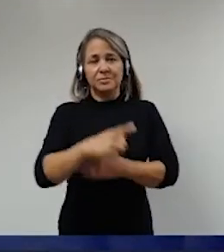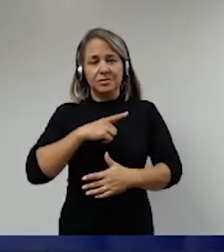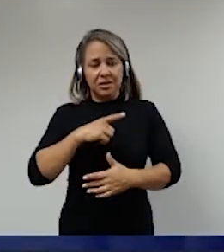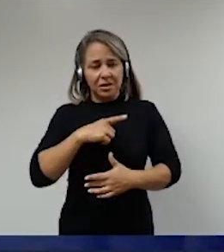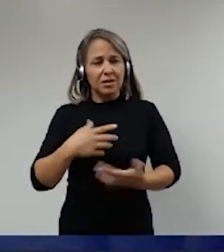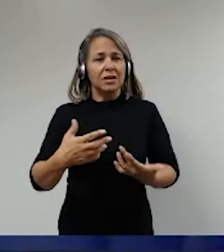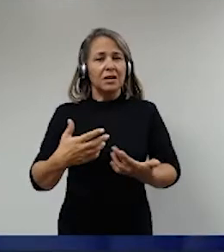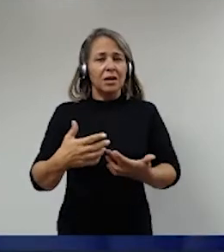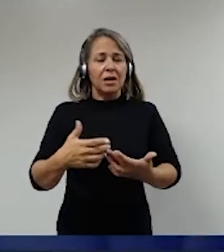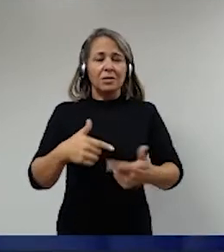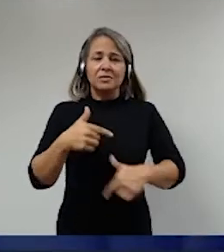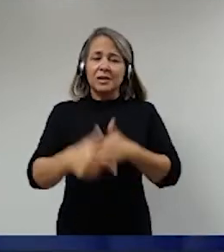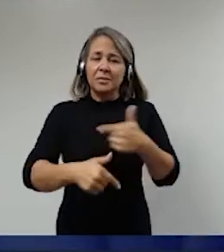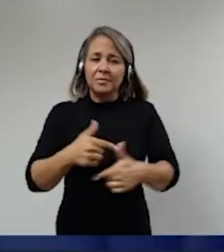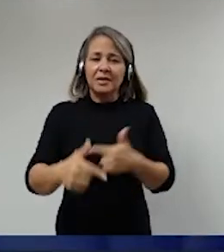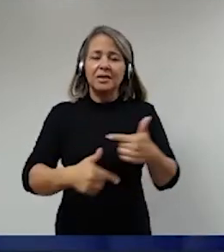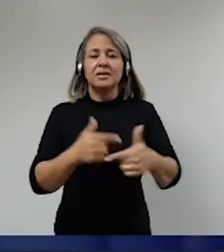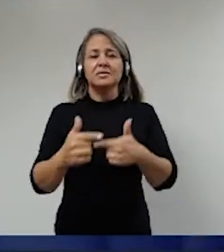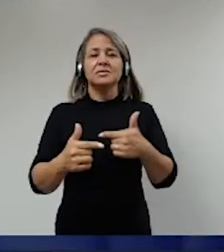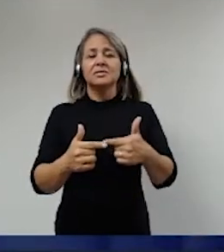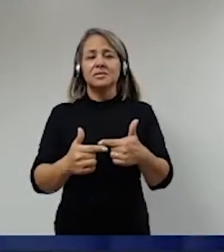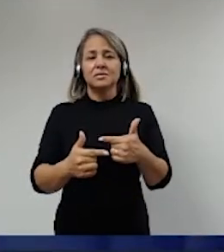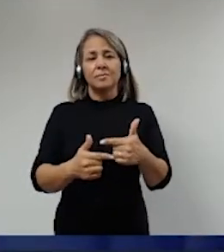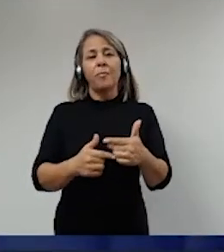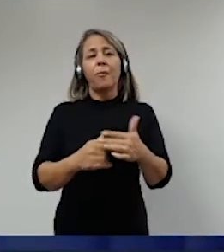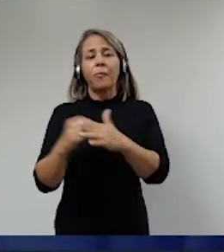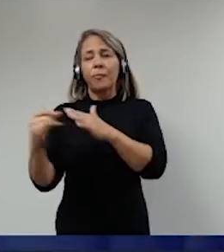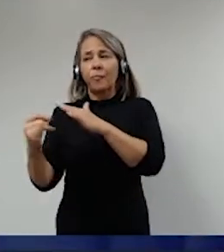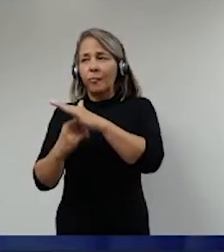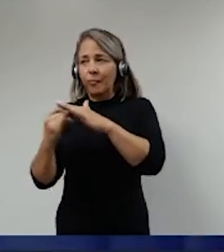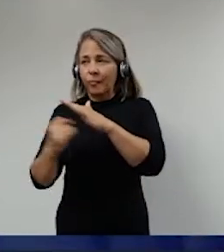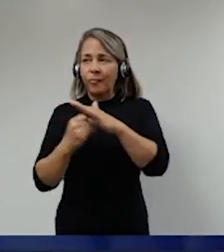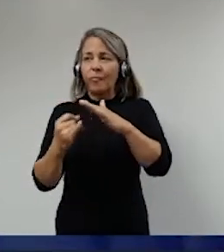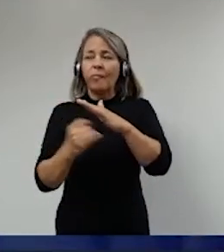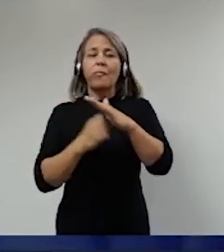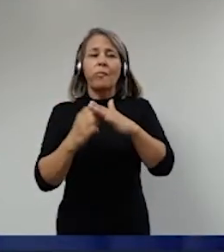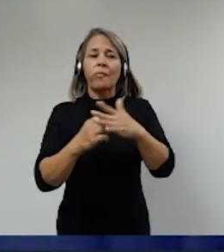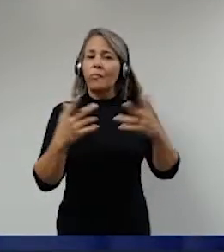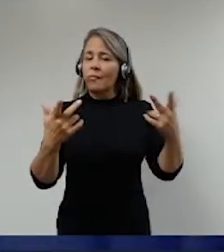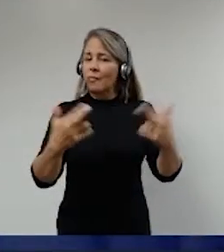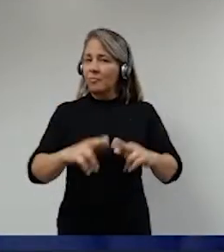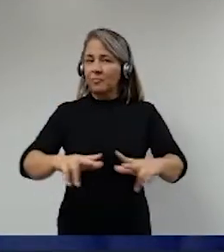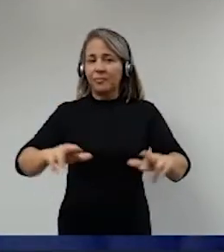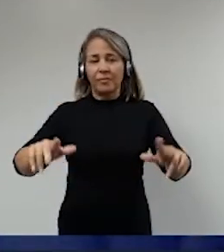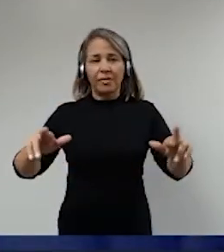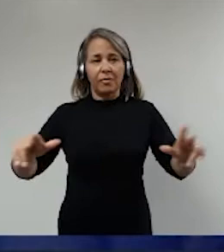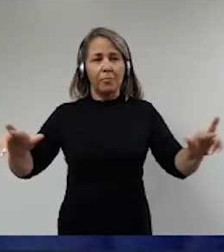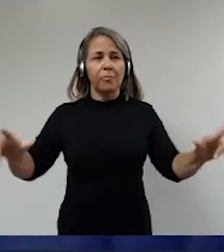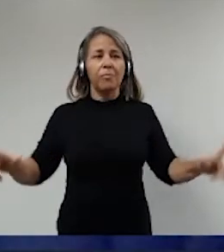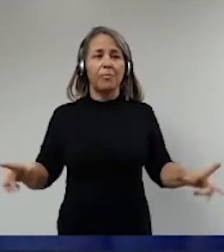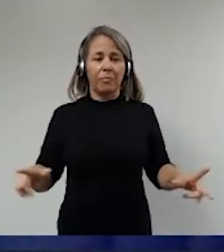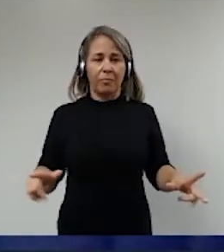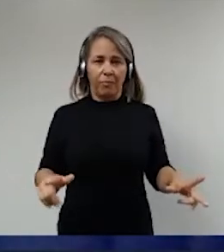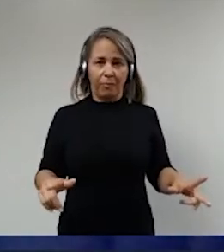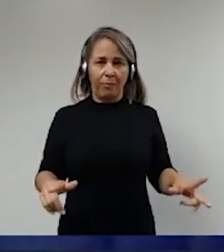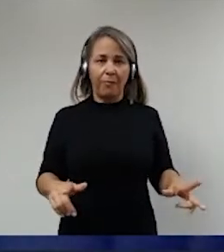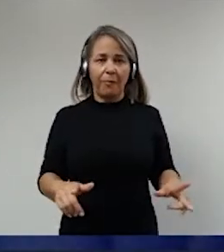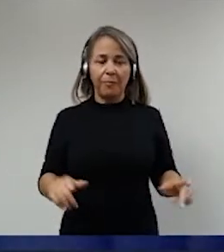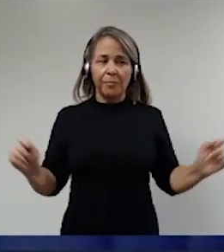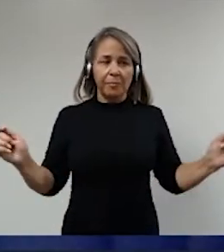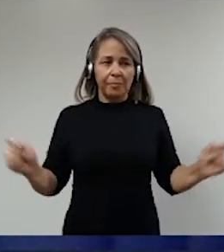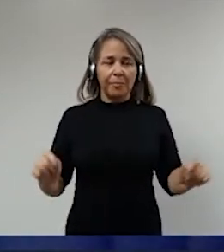macro das fundações, das empresas multinacionais, multilaterais, multinacionais, seja